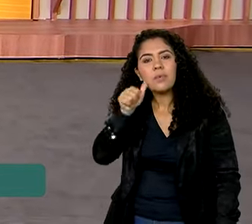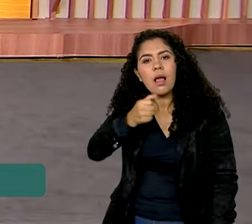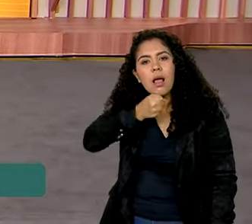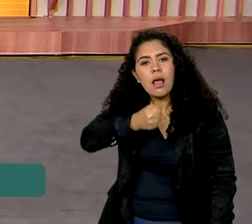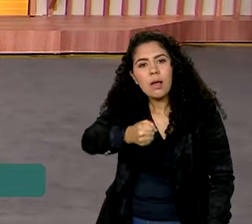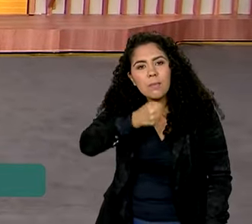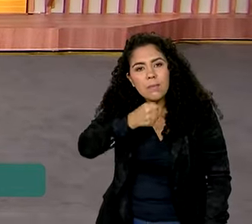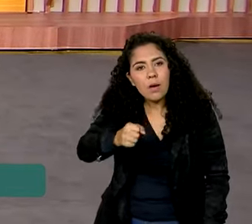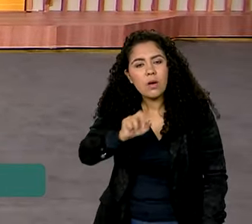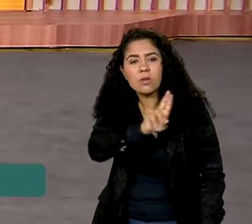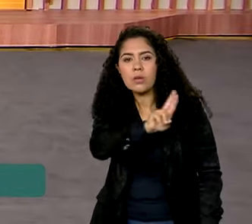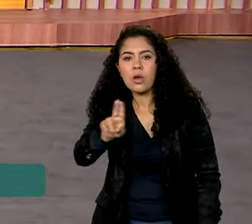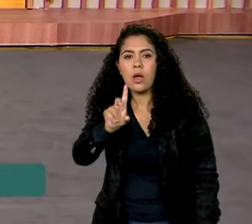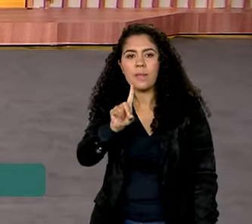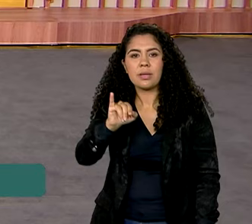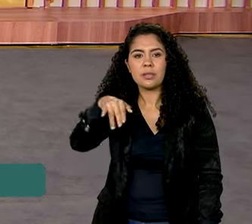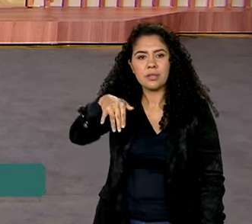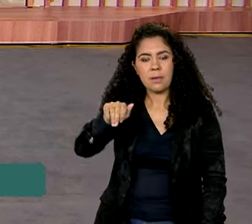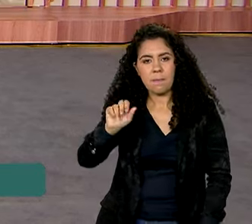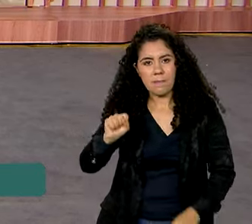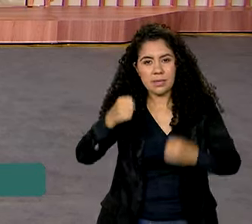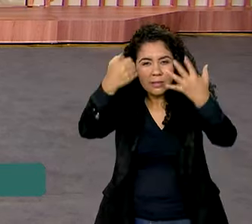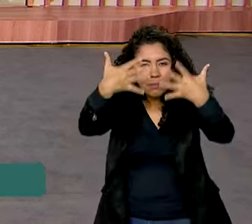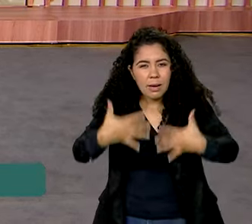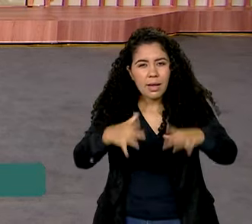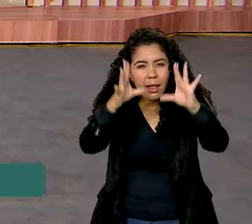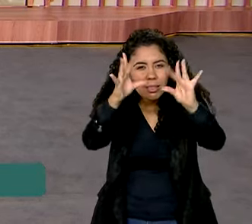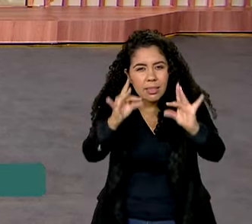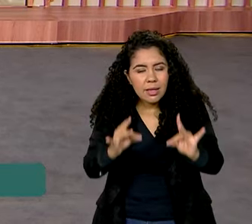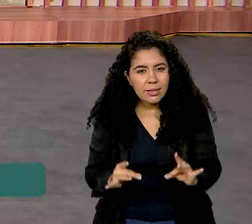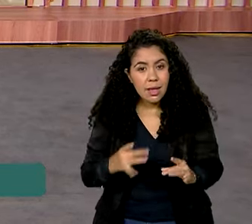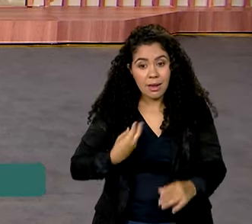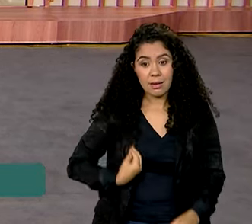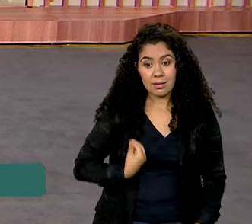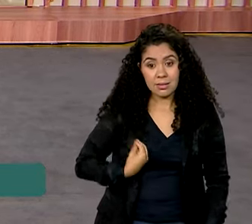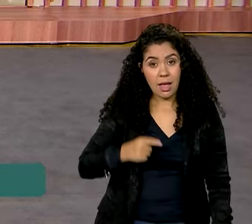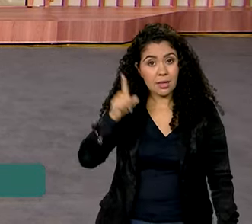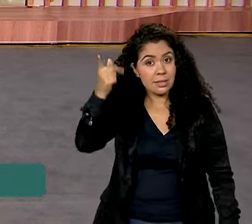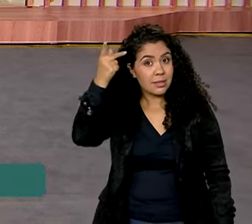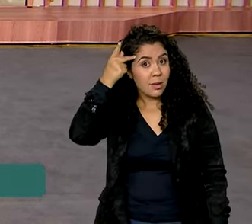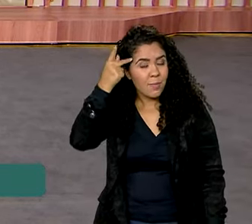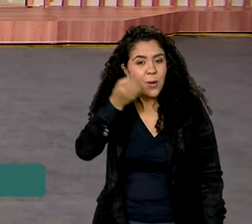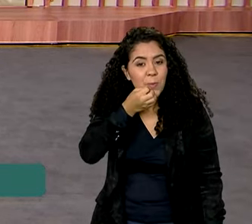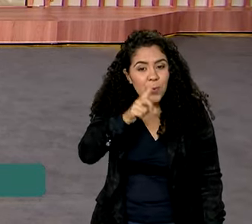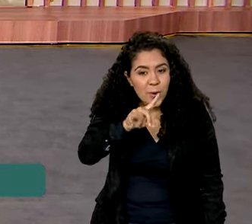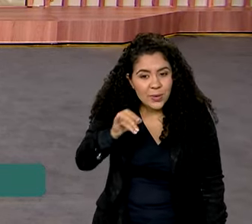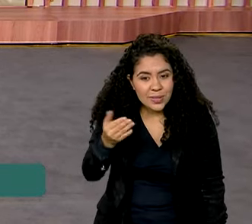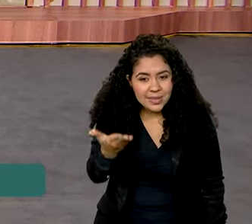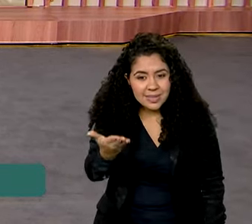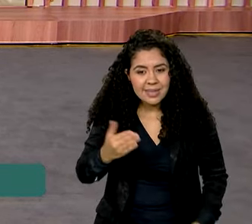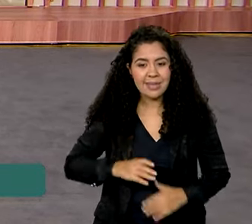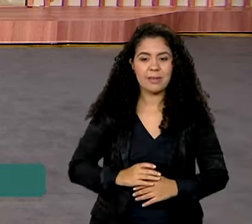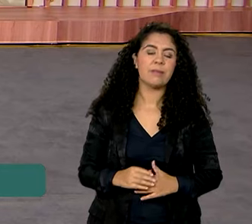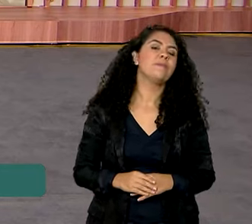recado é o repórter Dimas Soldi, ele que fala com a gente ao vivo de São Paulo. Bom dia, Dimas.